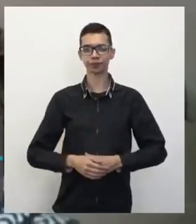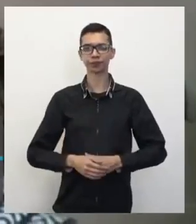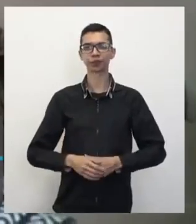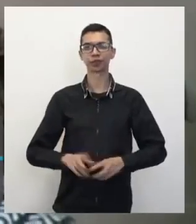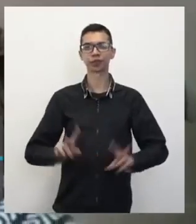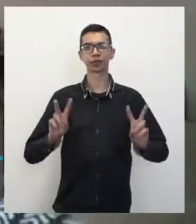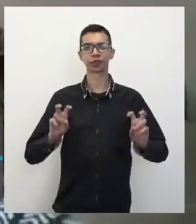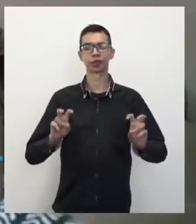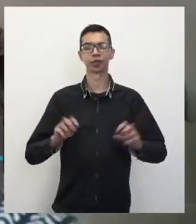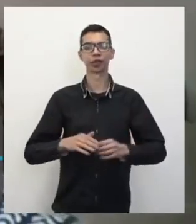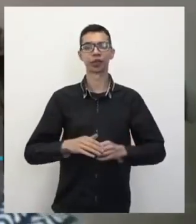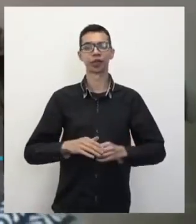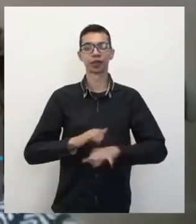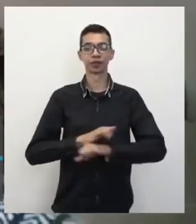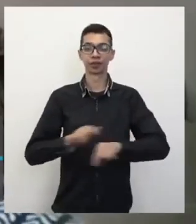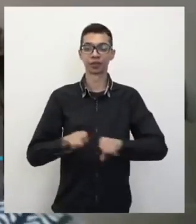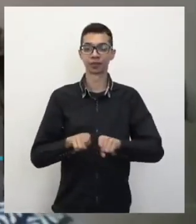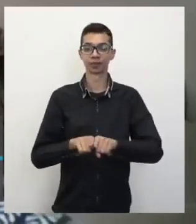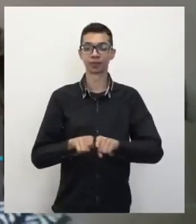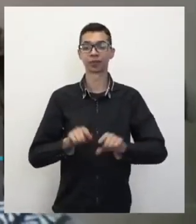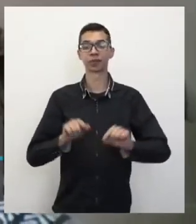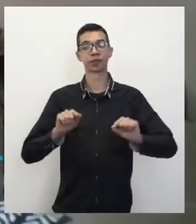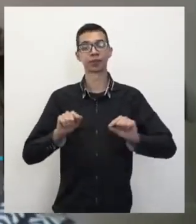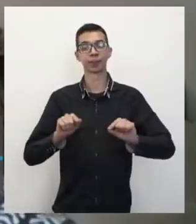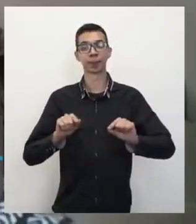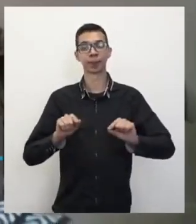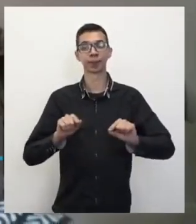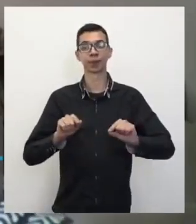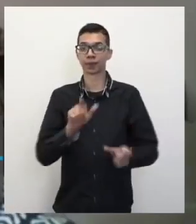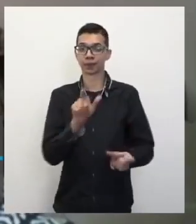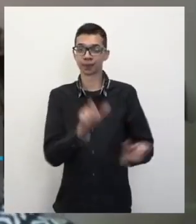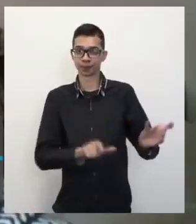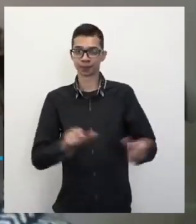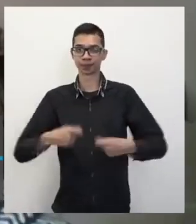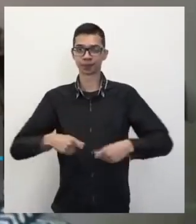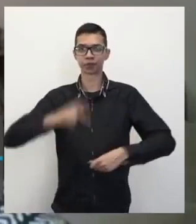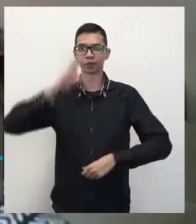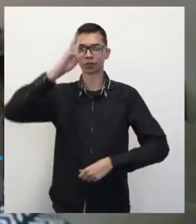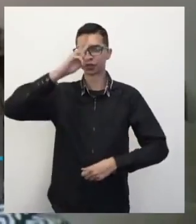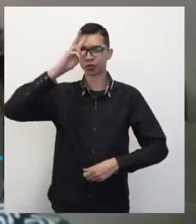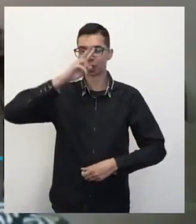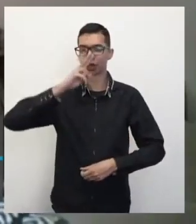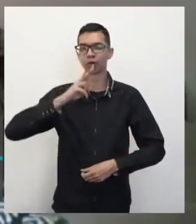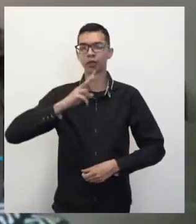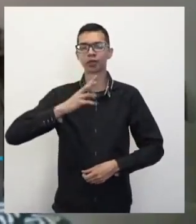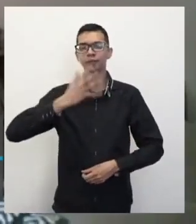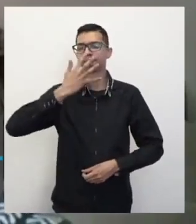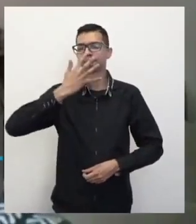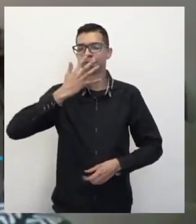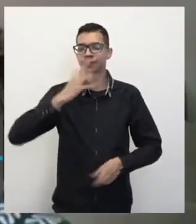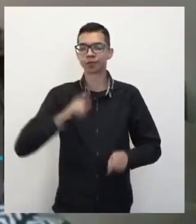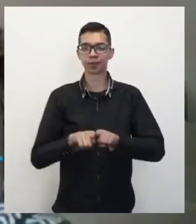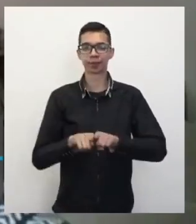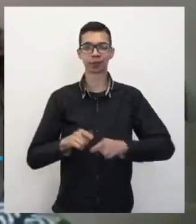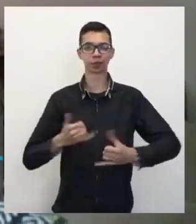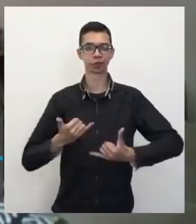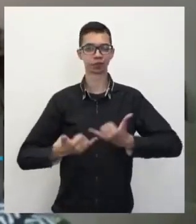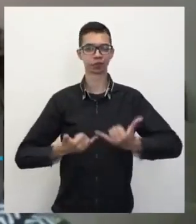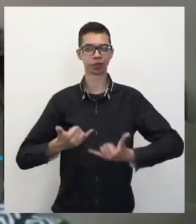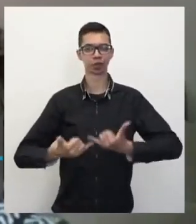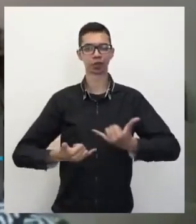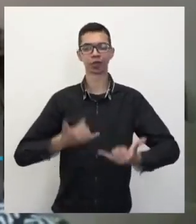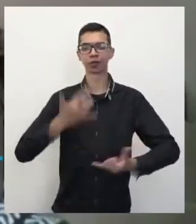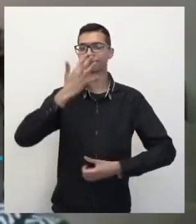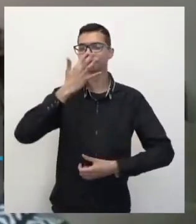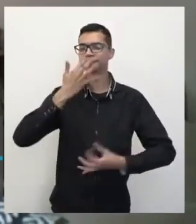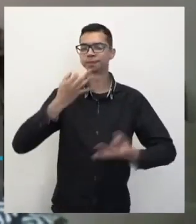um game lindo, ele fala de ter, esse game precisa ter personagens e histórias cativantes e uma jogabilidade impecável,